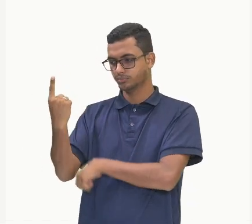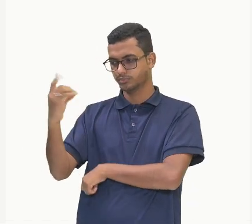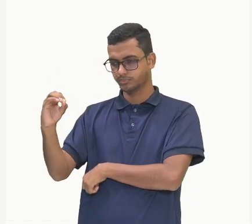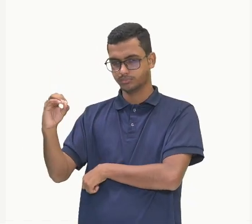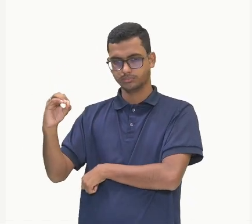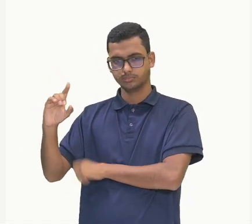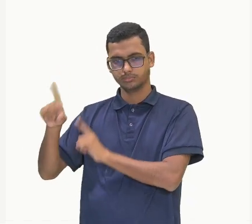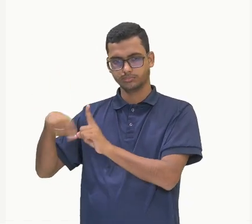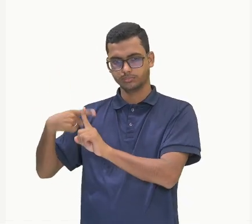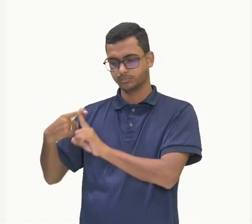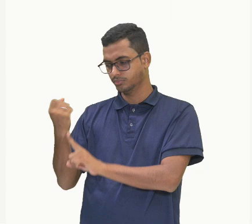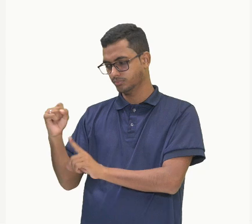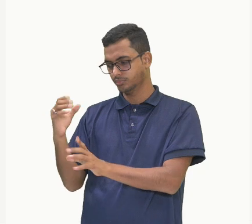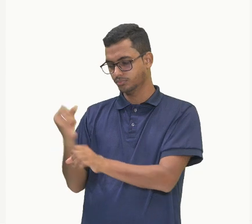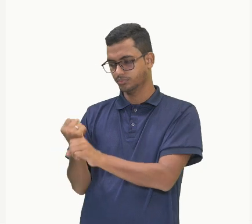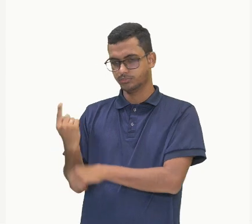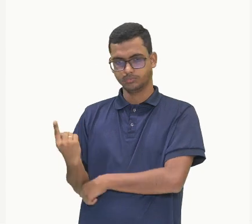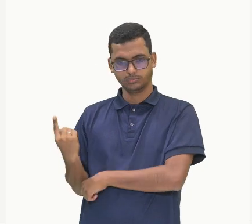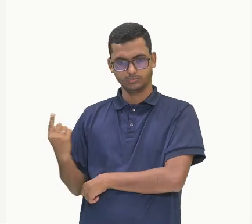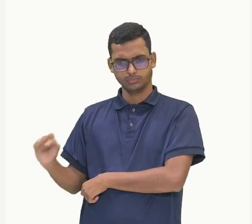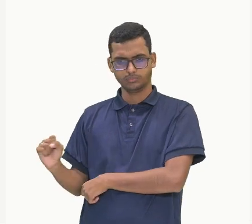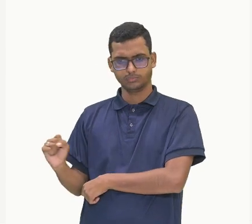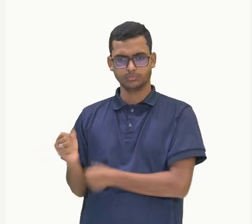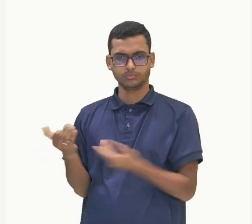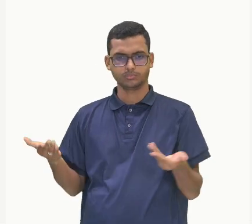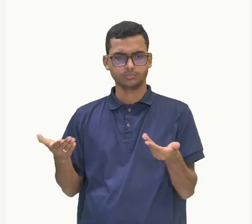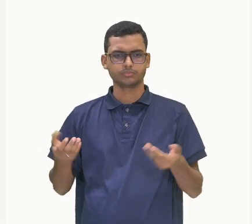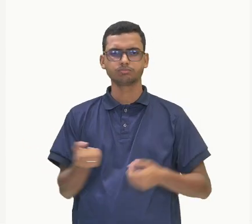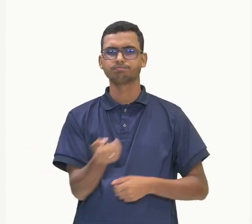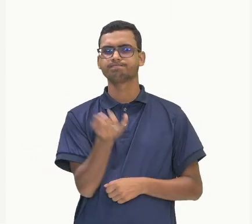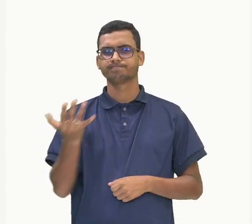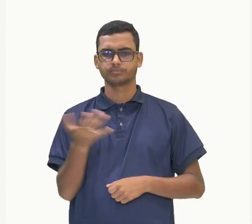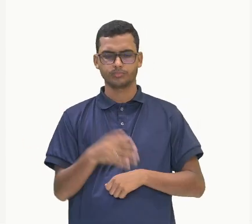Então, Mirela gastou R$